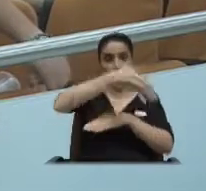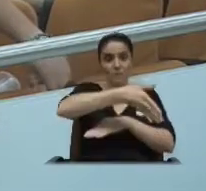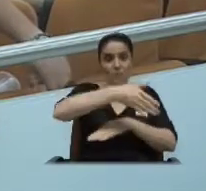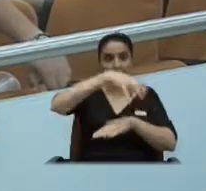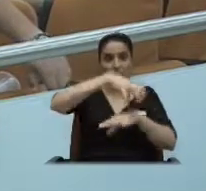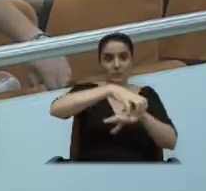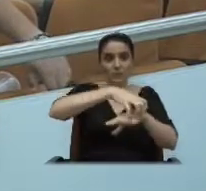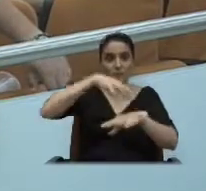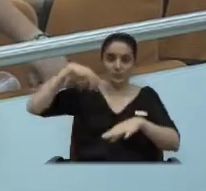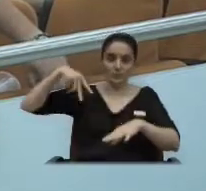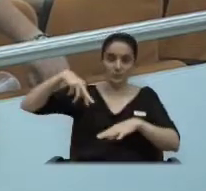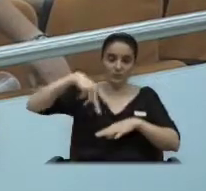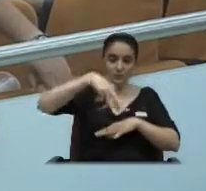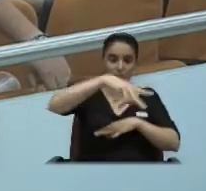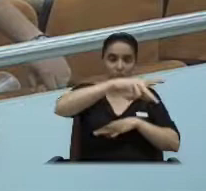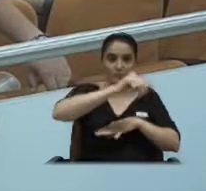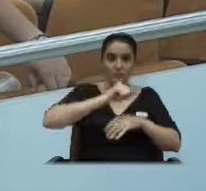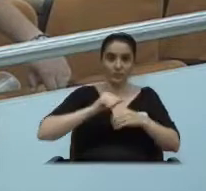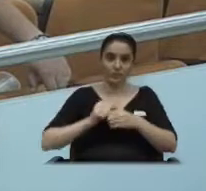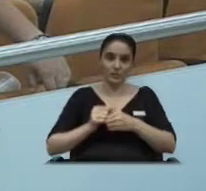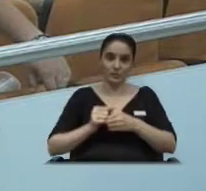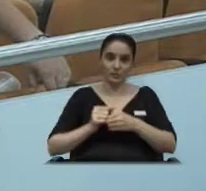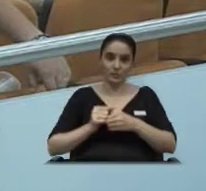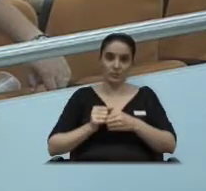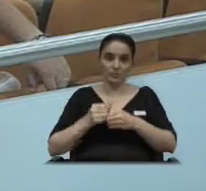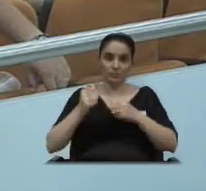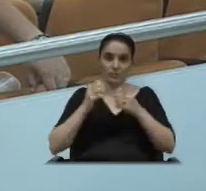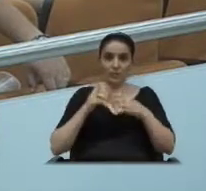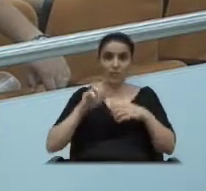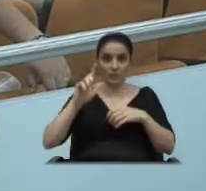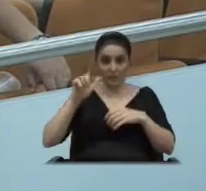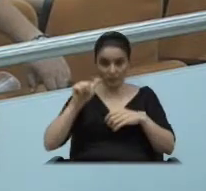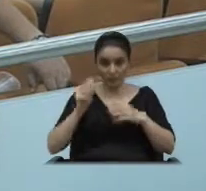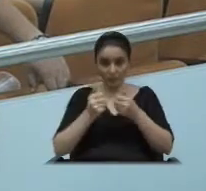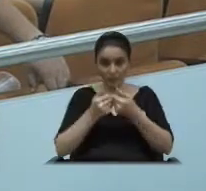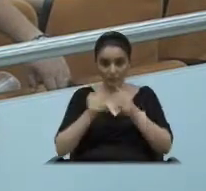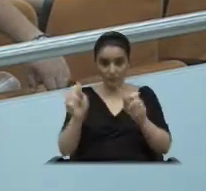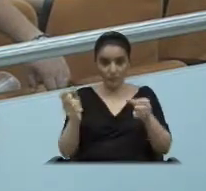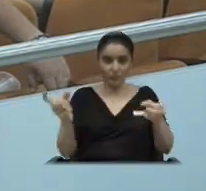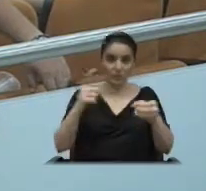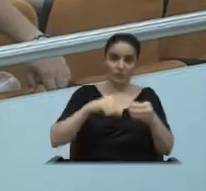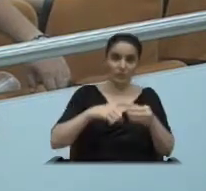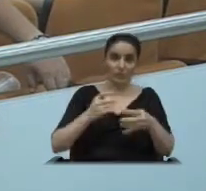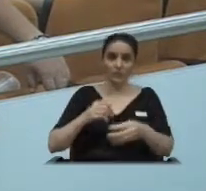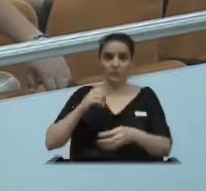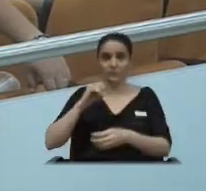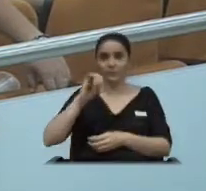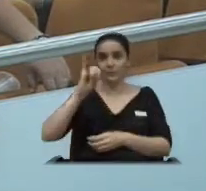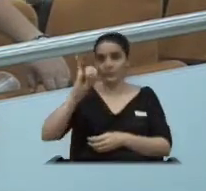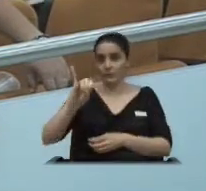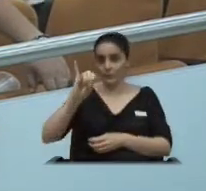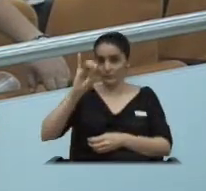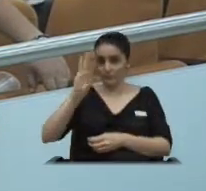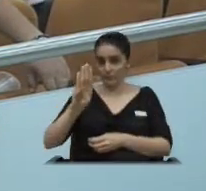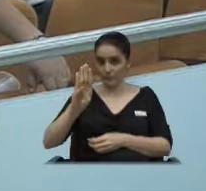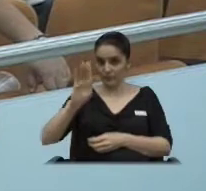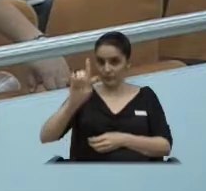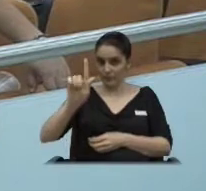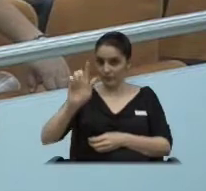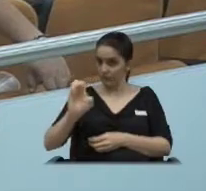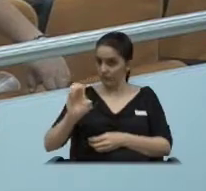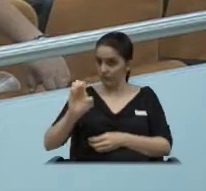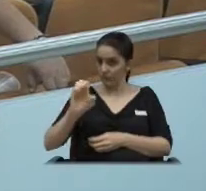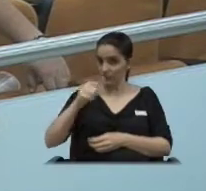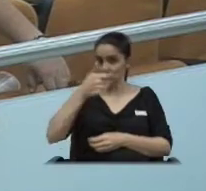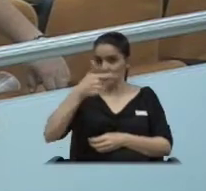depois pega o transporte só para voltar se a média dá 1. Se nós formos analisar o Instituto Brasileiro de Geografia e Estatística, o IBGE, que diz que